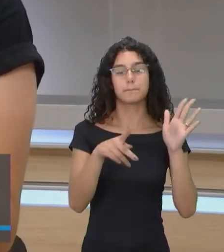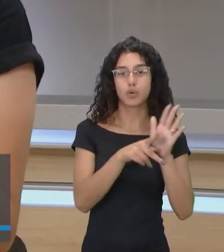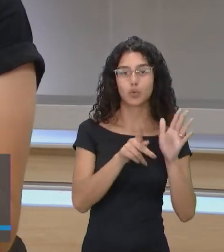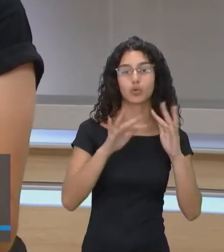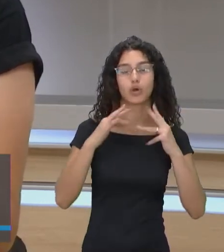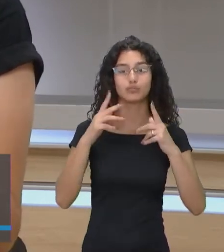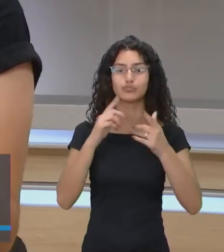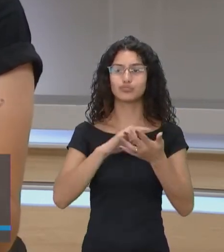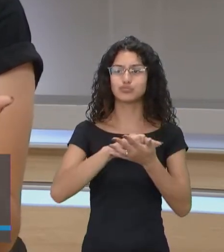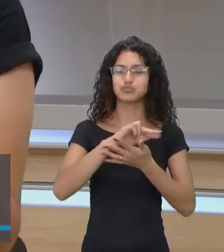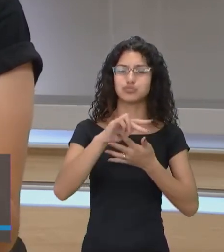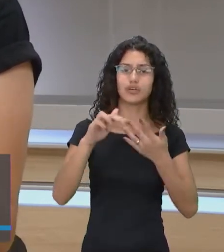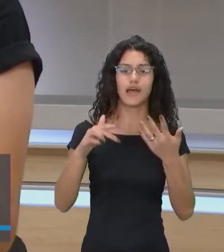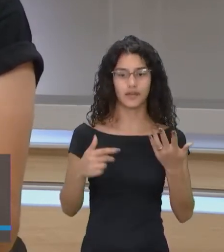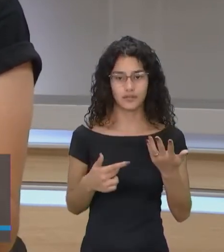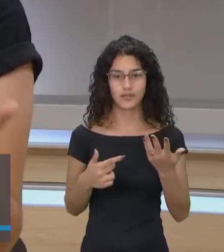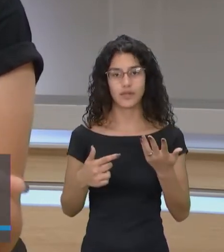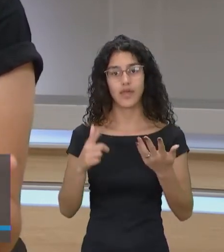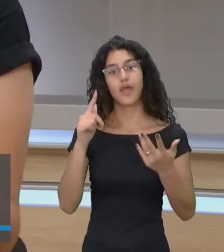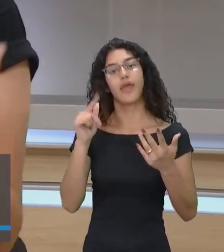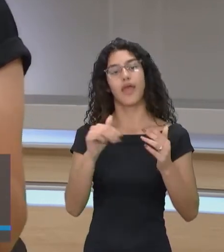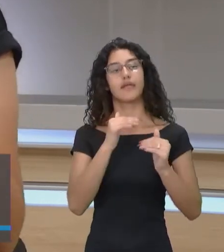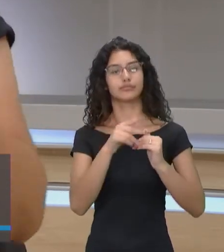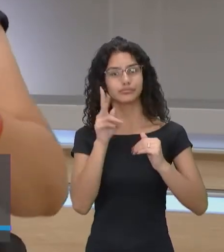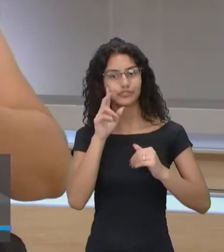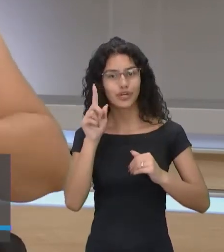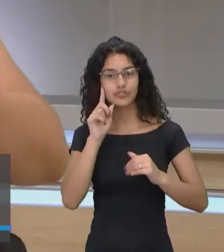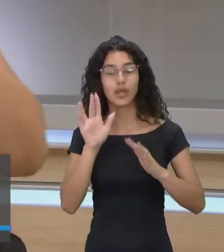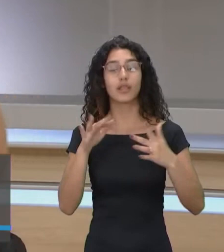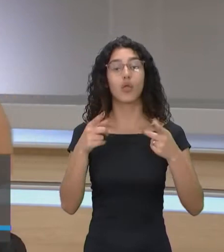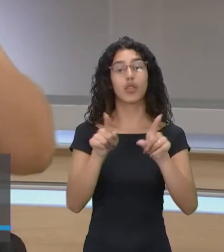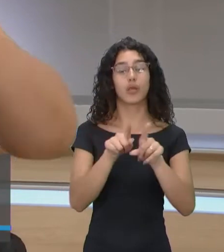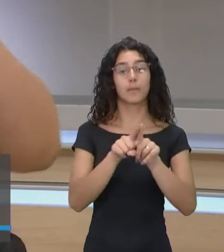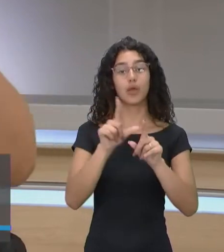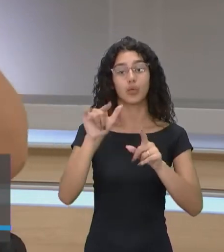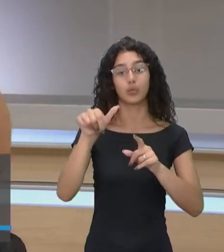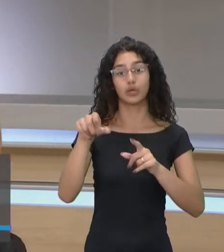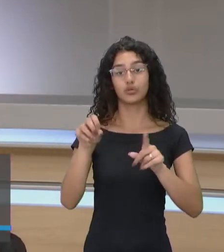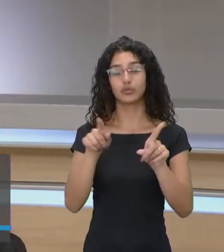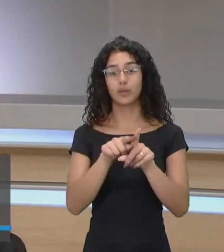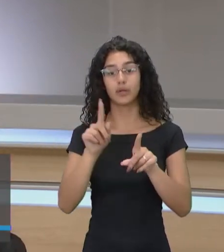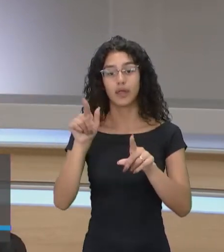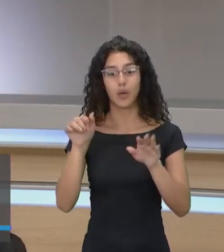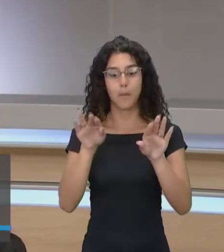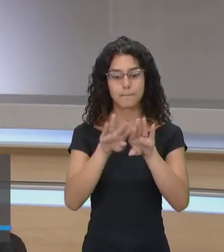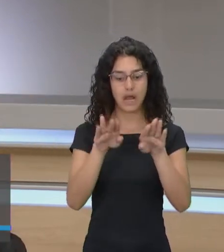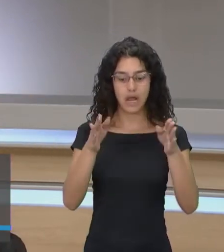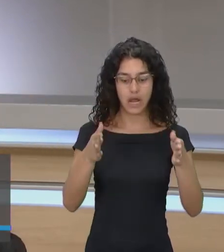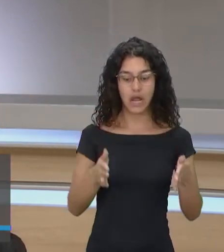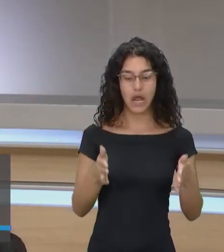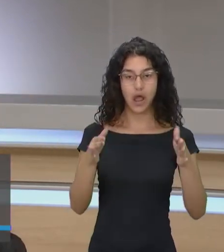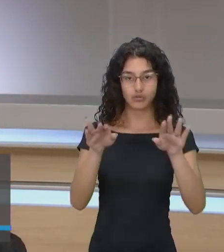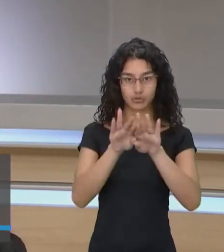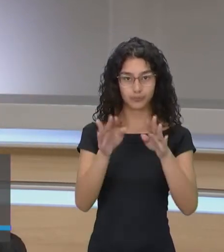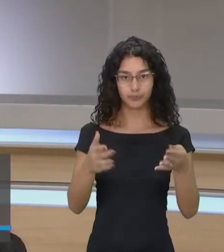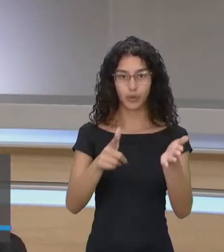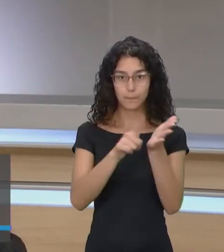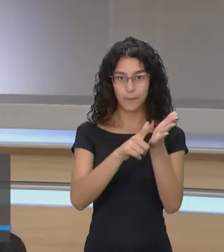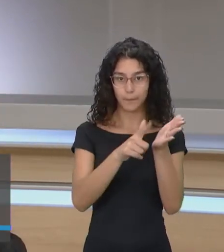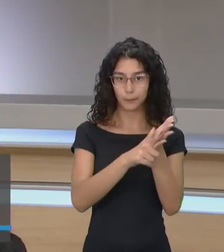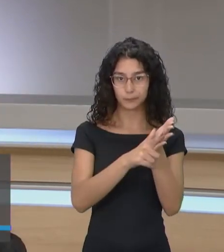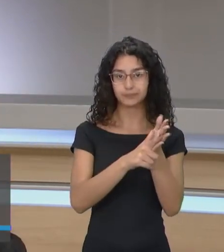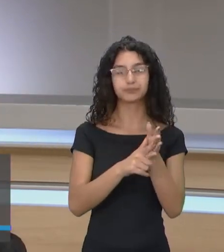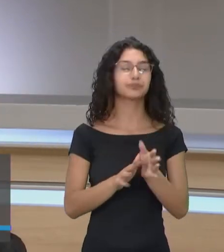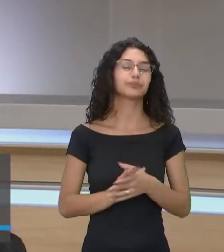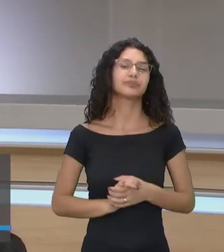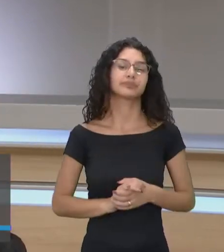pipeta utilizada, tudo isso é com frequência. Então, por isso que também o lixo, normalmente, ele é uma caixinha de papelão para que